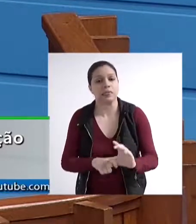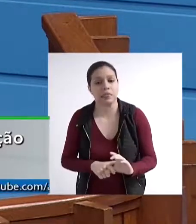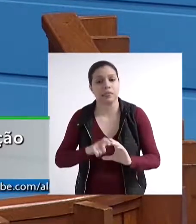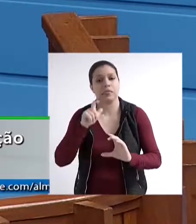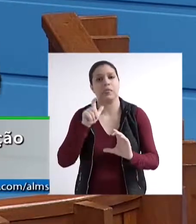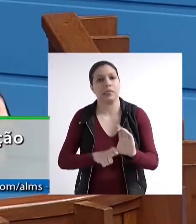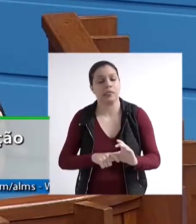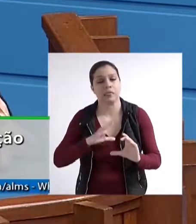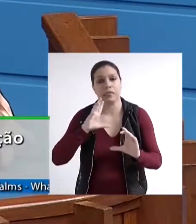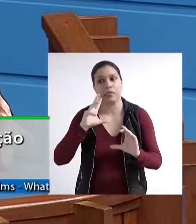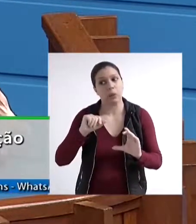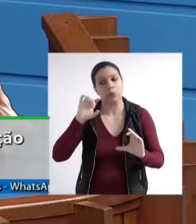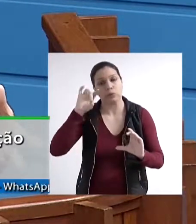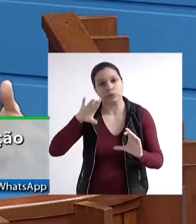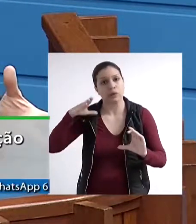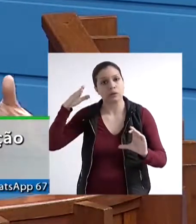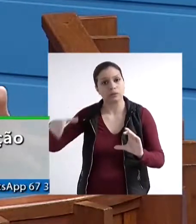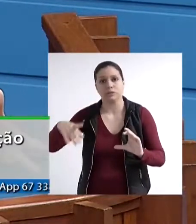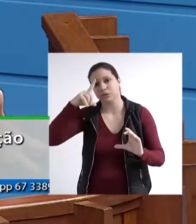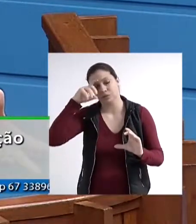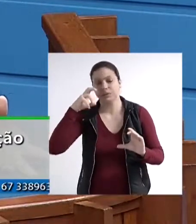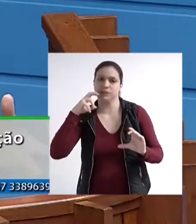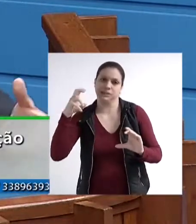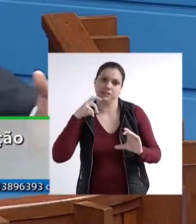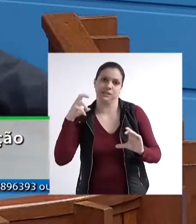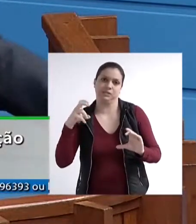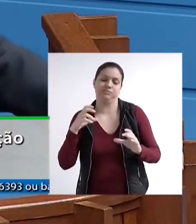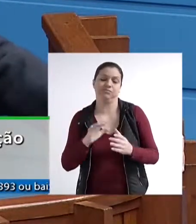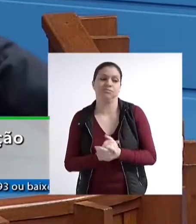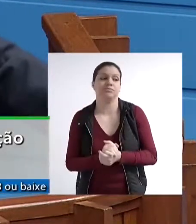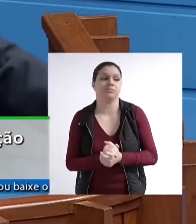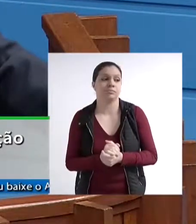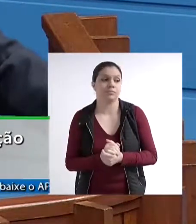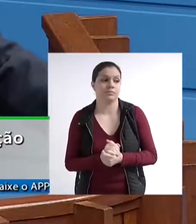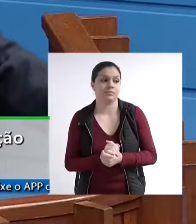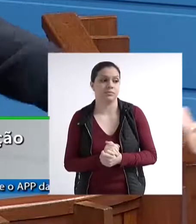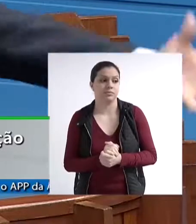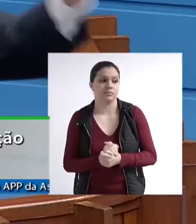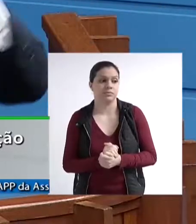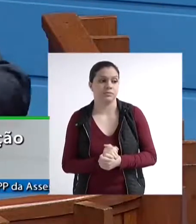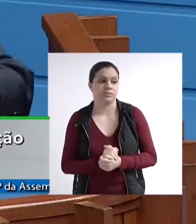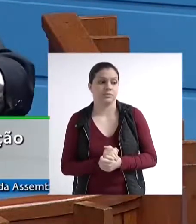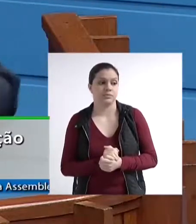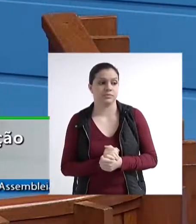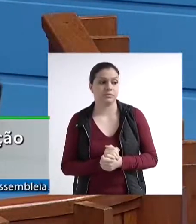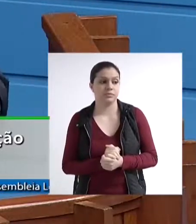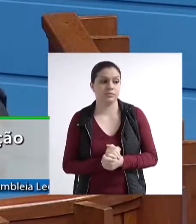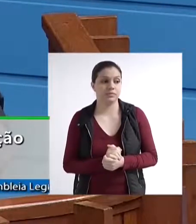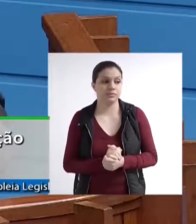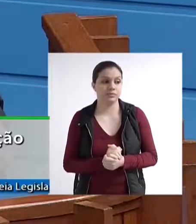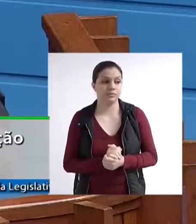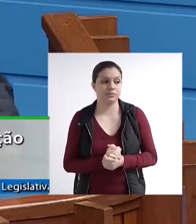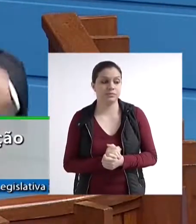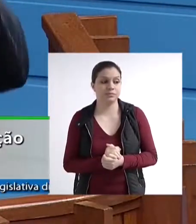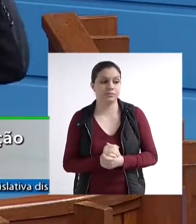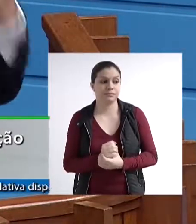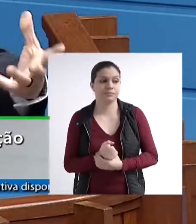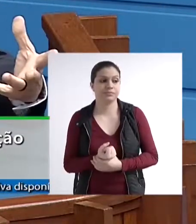quase do Hospital Santa Casa. E a Santa Casa, que recebe recurso